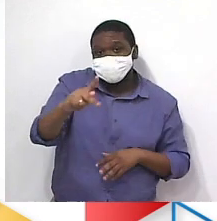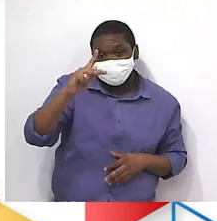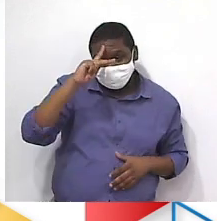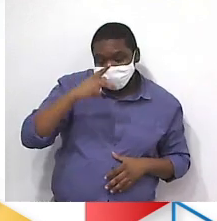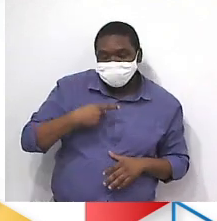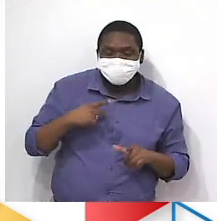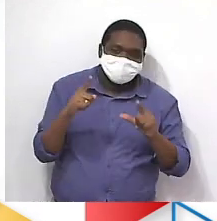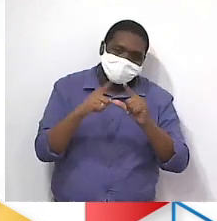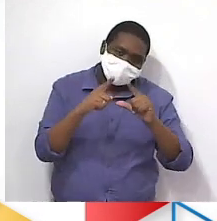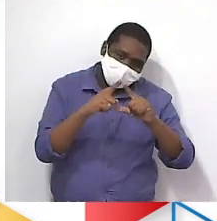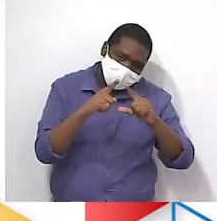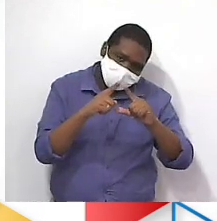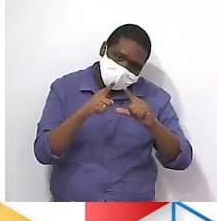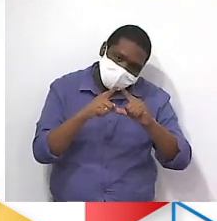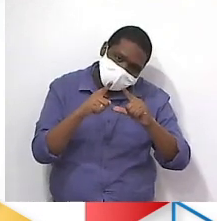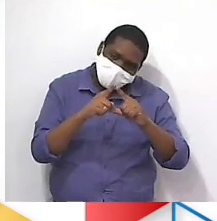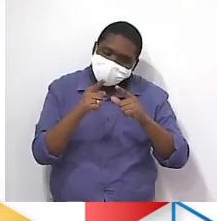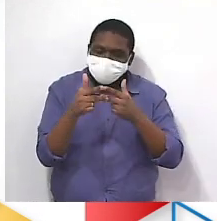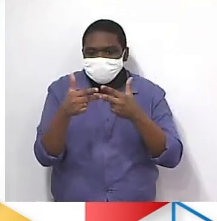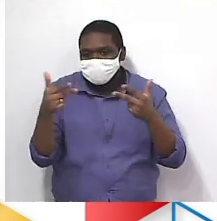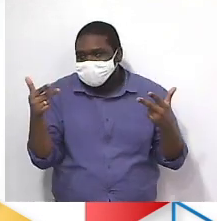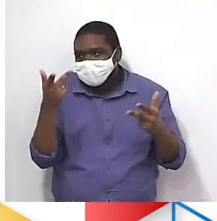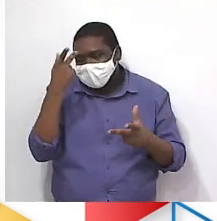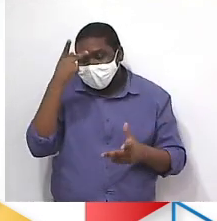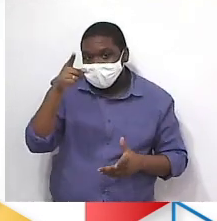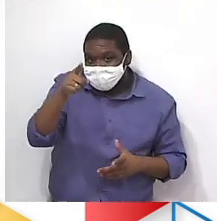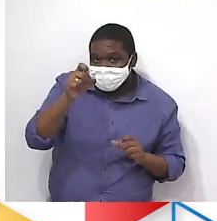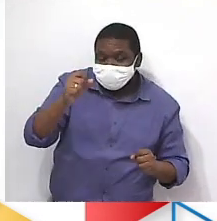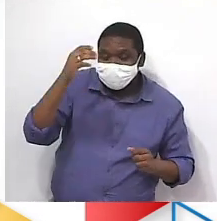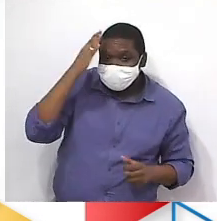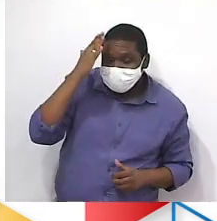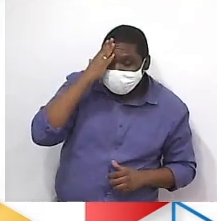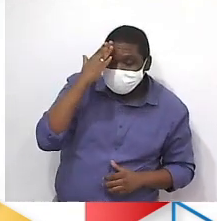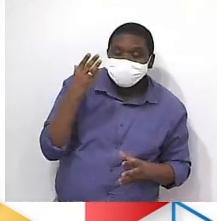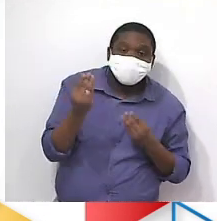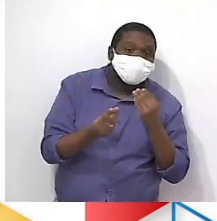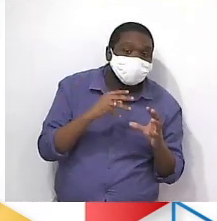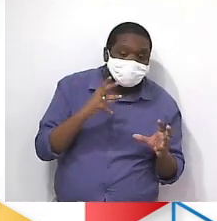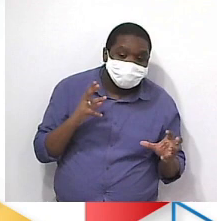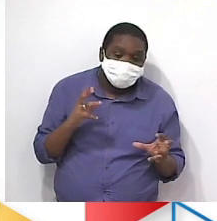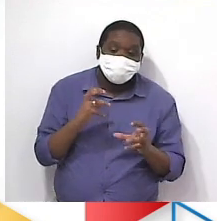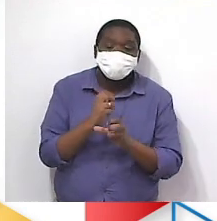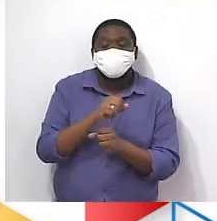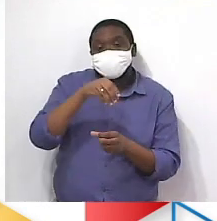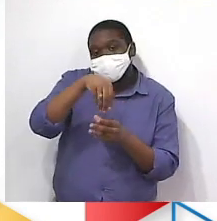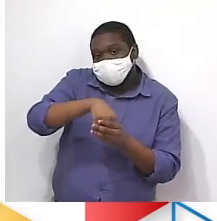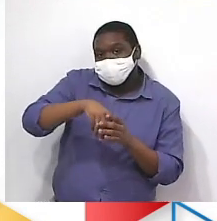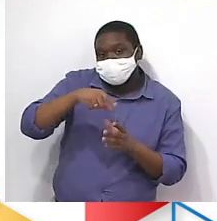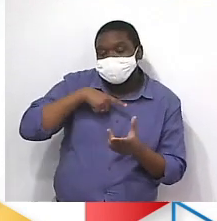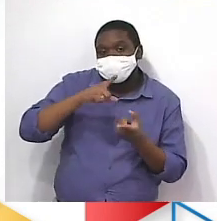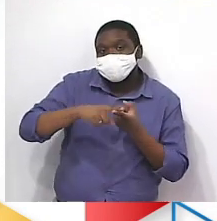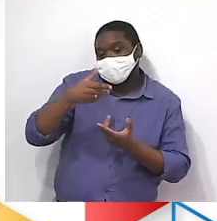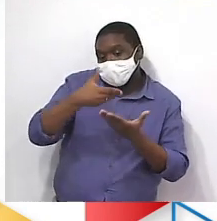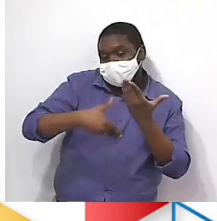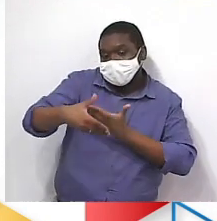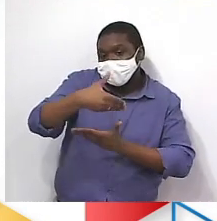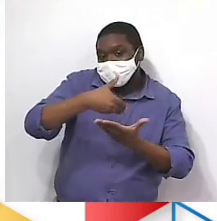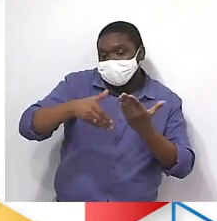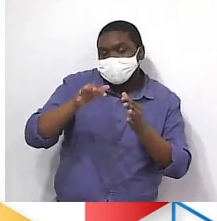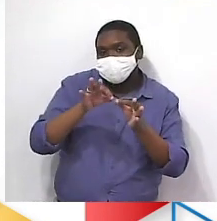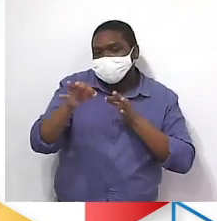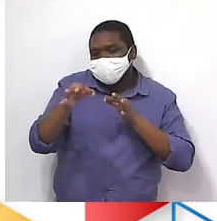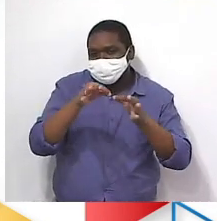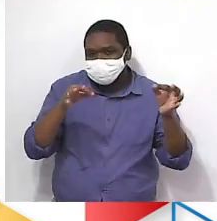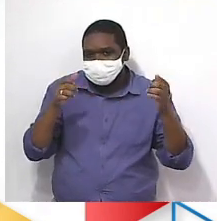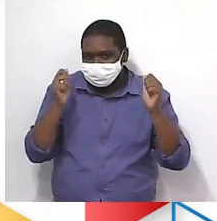próprio triângulo a partir de varetinhas aí, para entender a soma dos ângulos internos e a sua relação com as medidas dos lados.